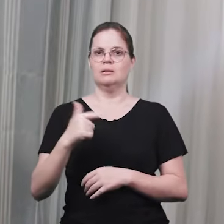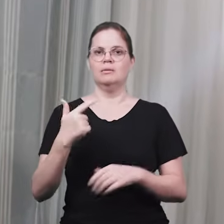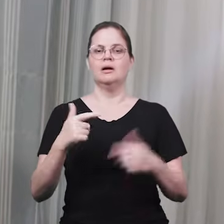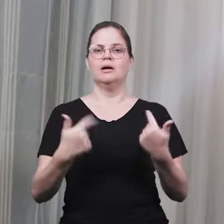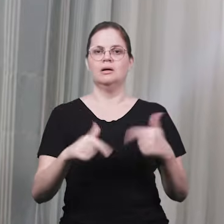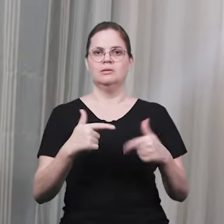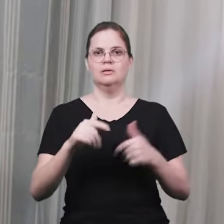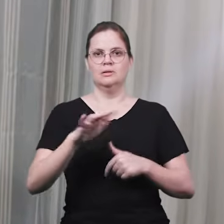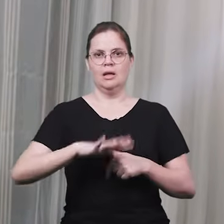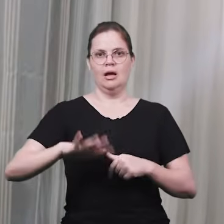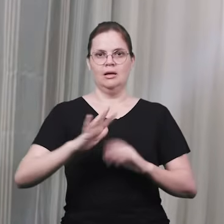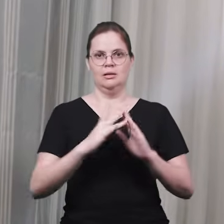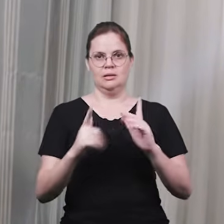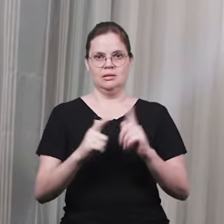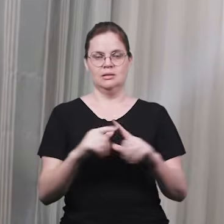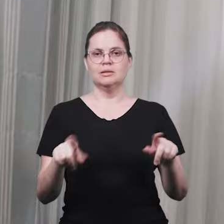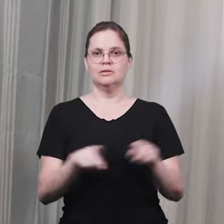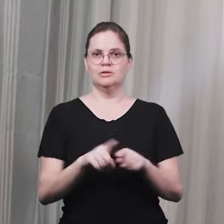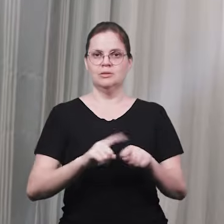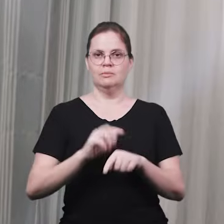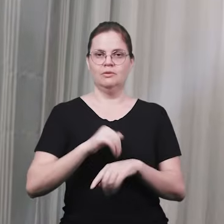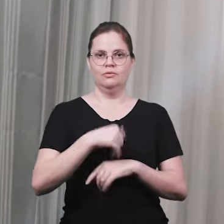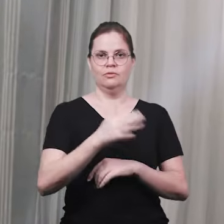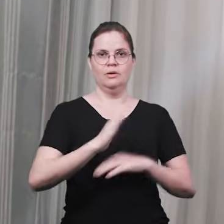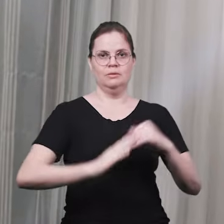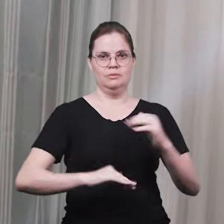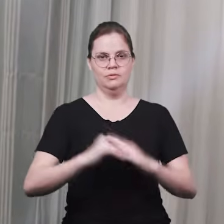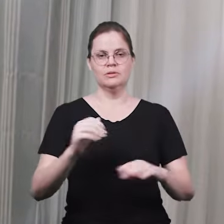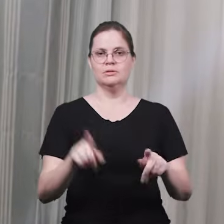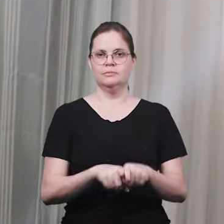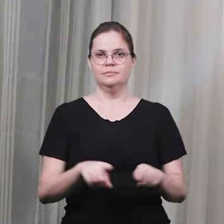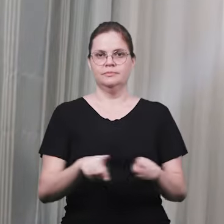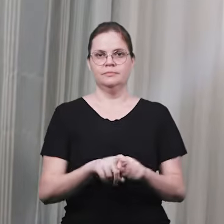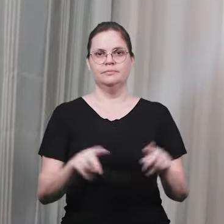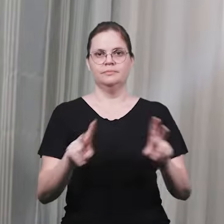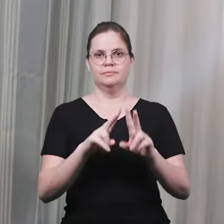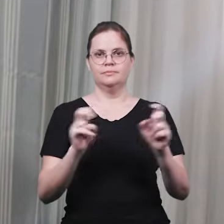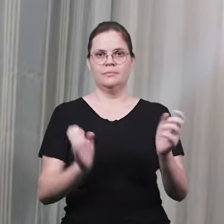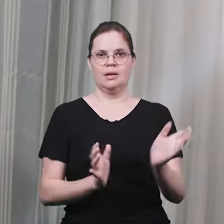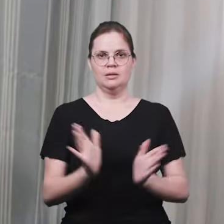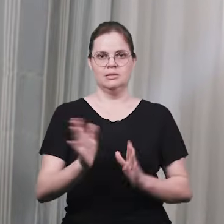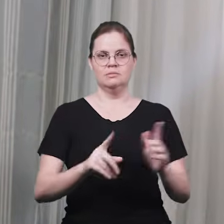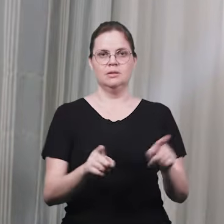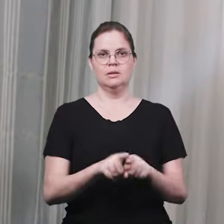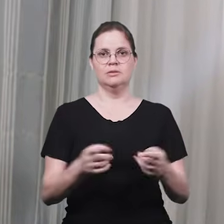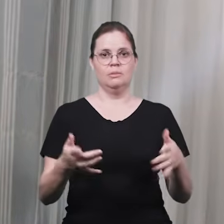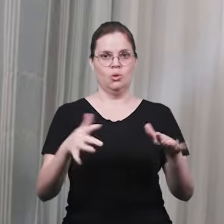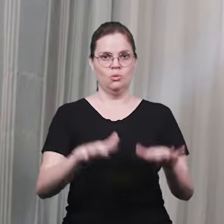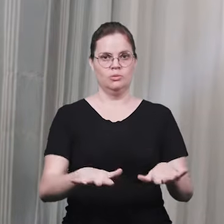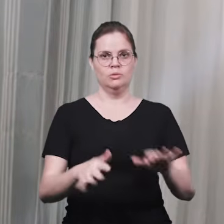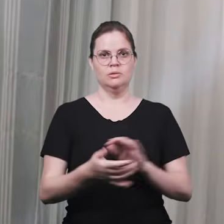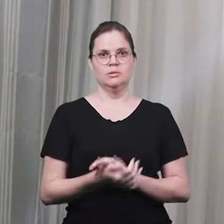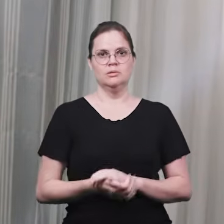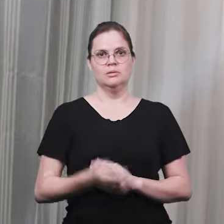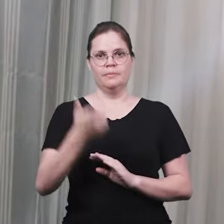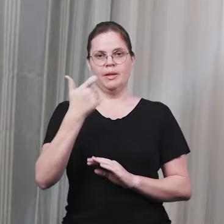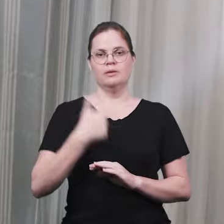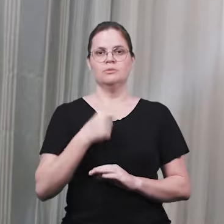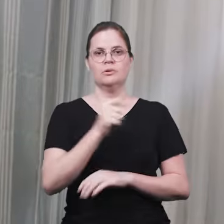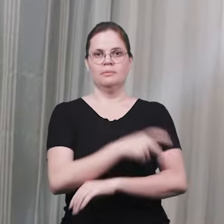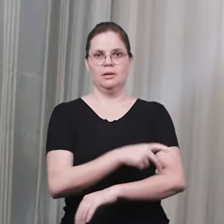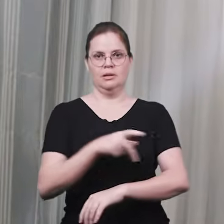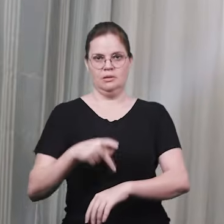na minha vida profissional externa à igreja. Eu também trabalho com acessibilidade e inclusão, sou bióloga,